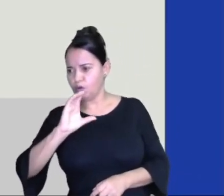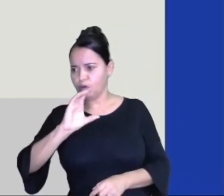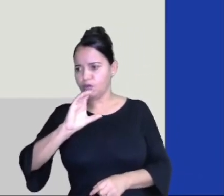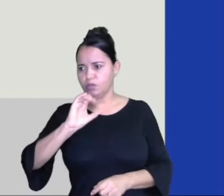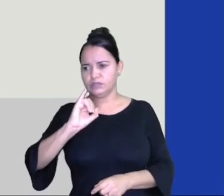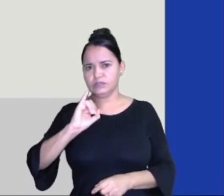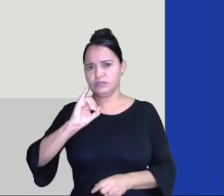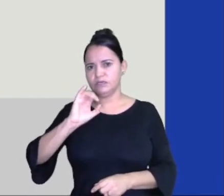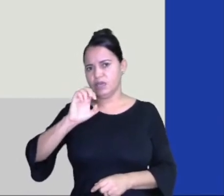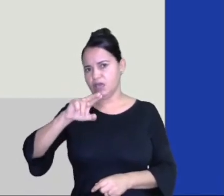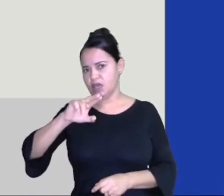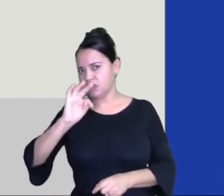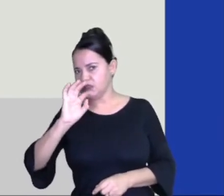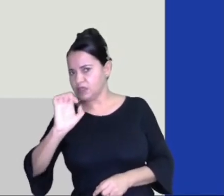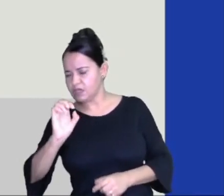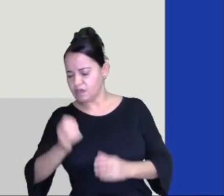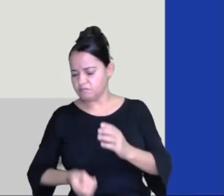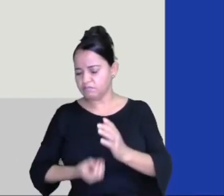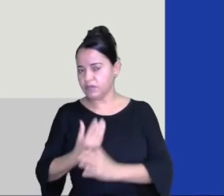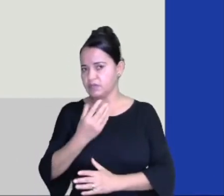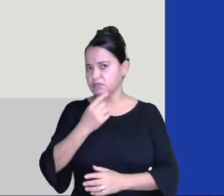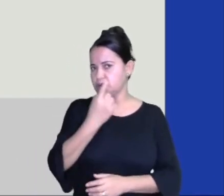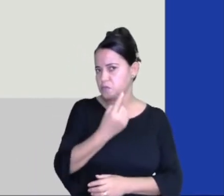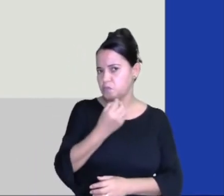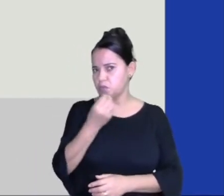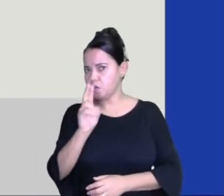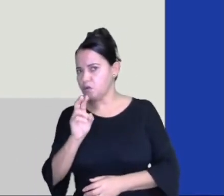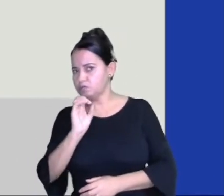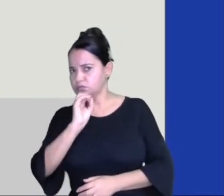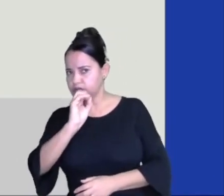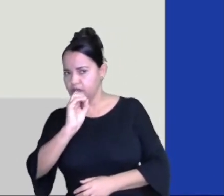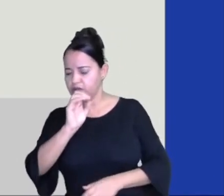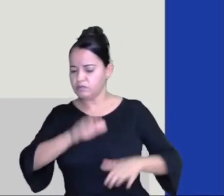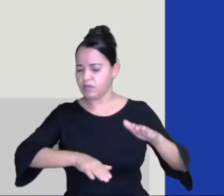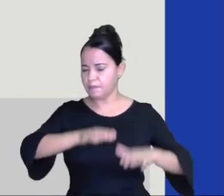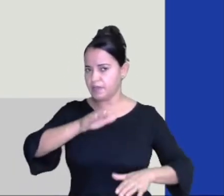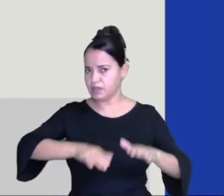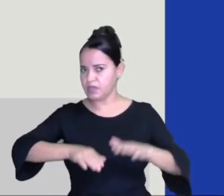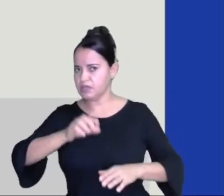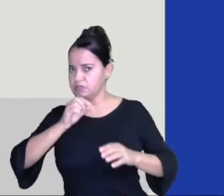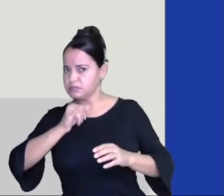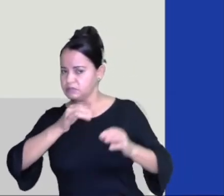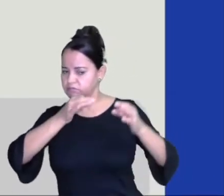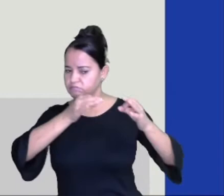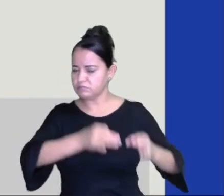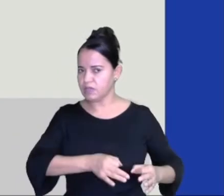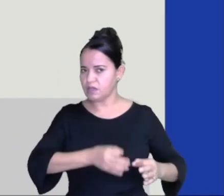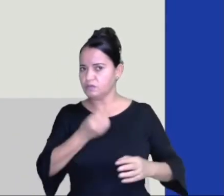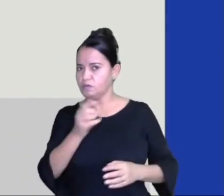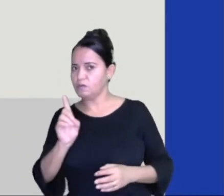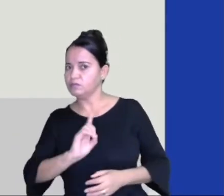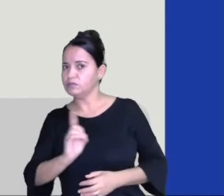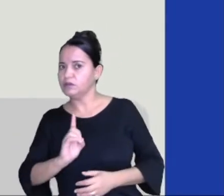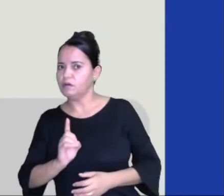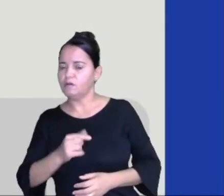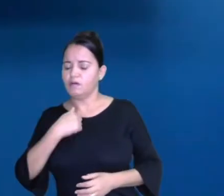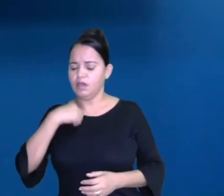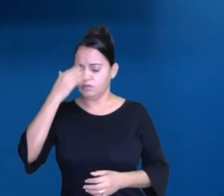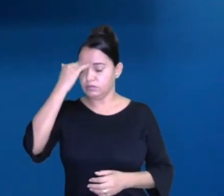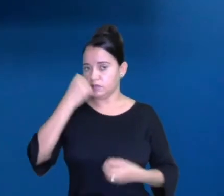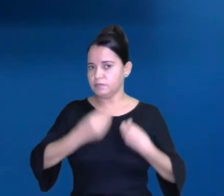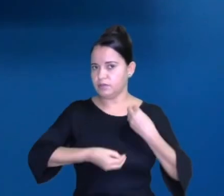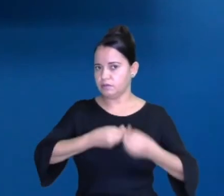resto, né? Independente dela ser exata ou não. Para eu saber se essa operação está correta, eu